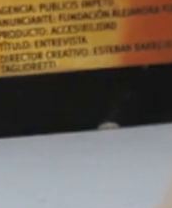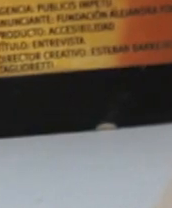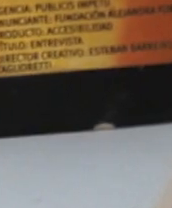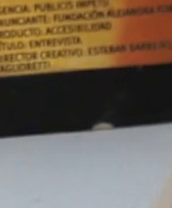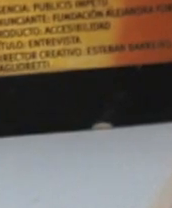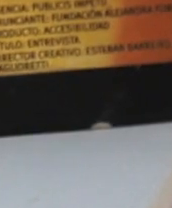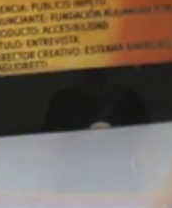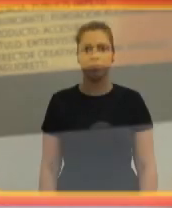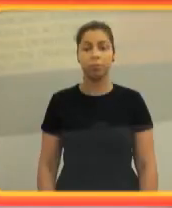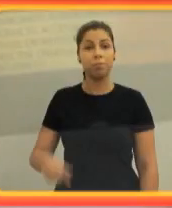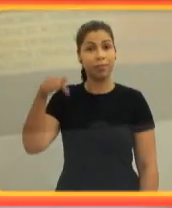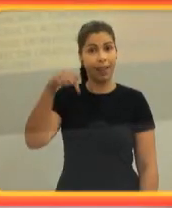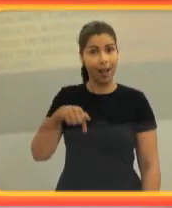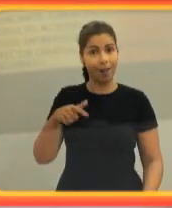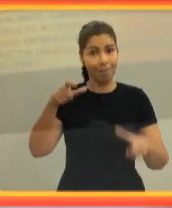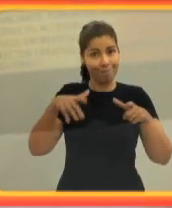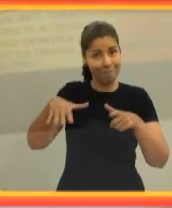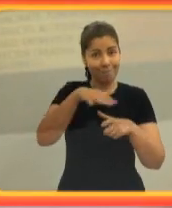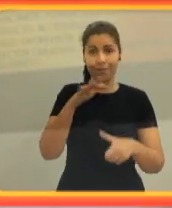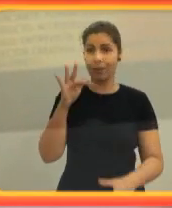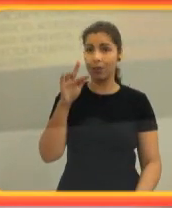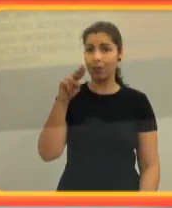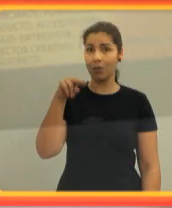sino em relevo.